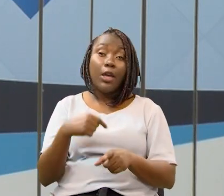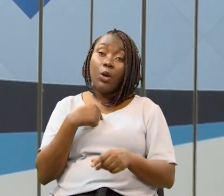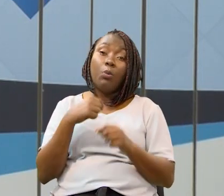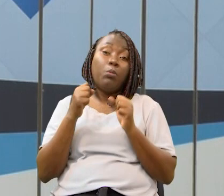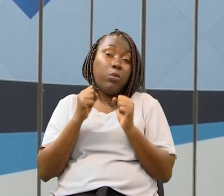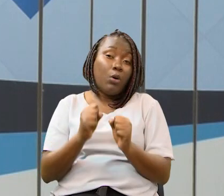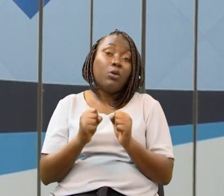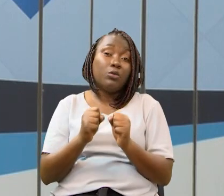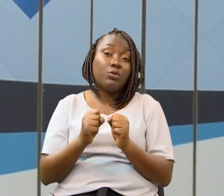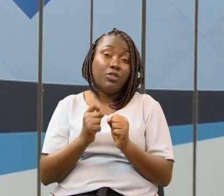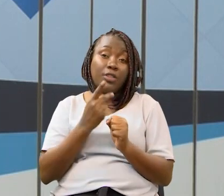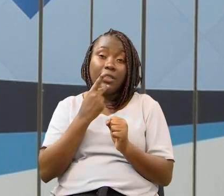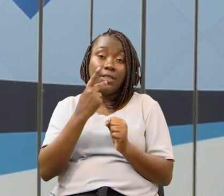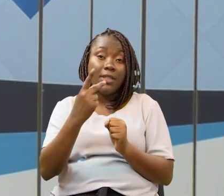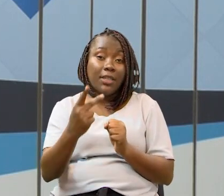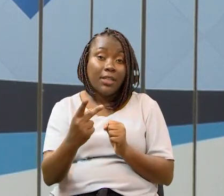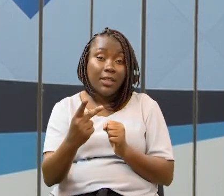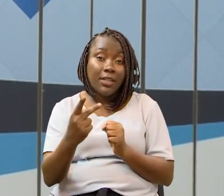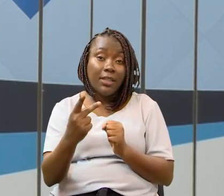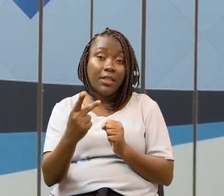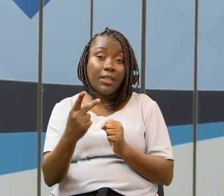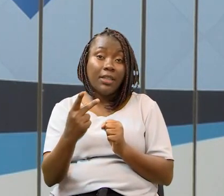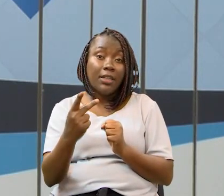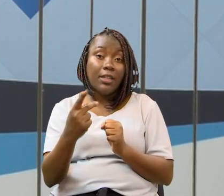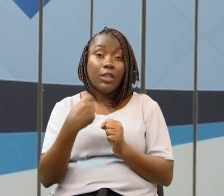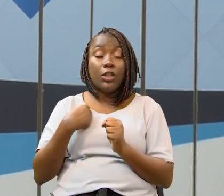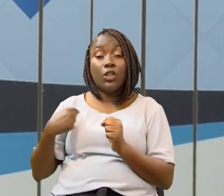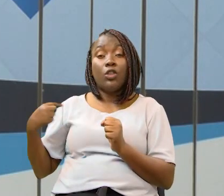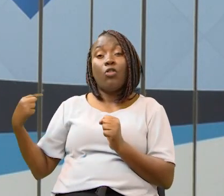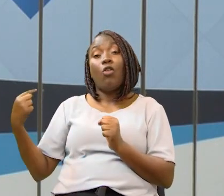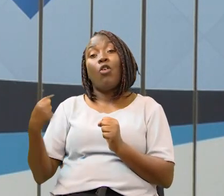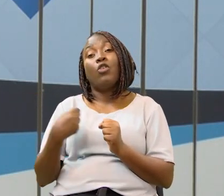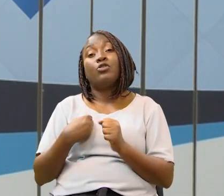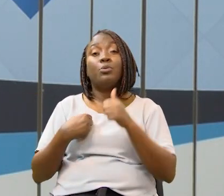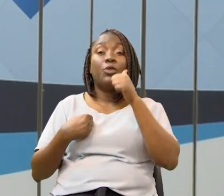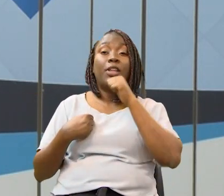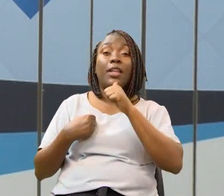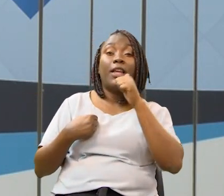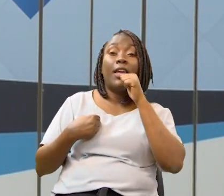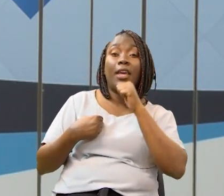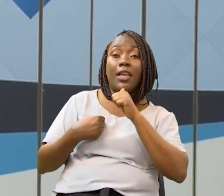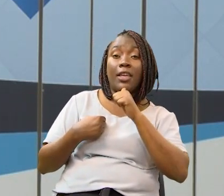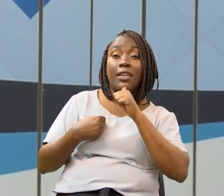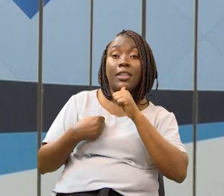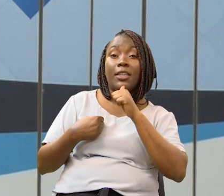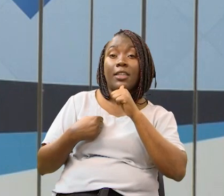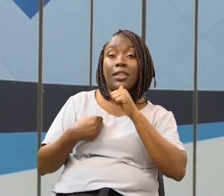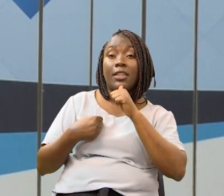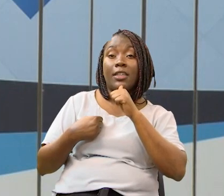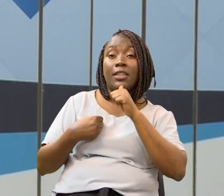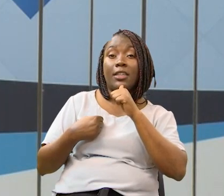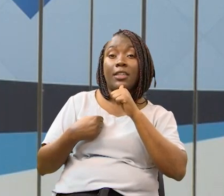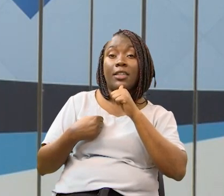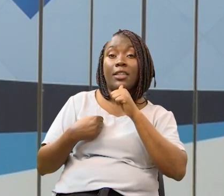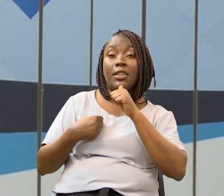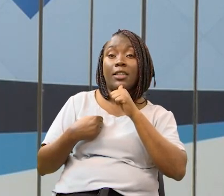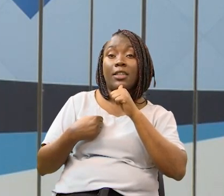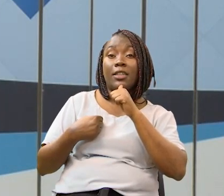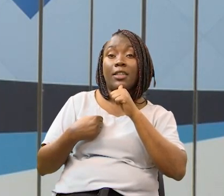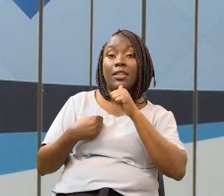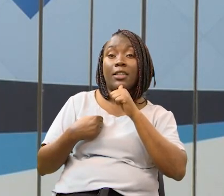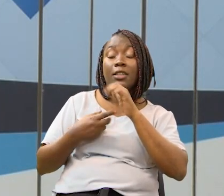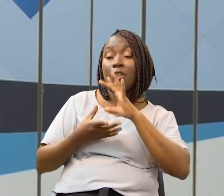eu posso, assim, dizer que nós, mulheres, né, diante de todos